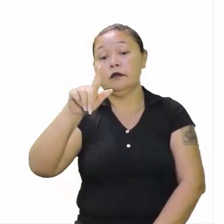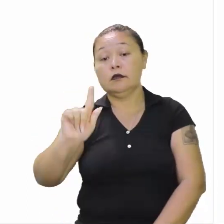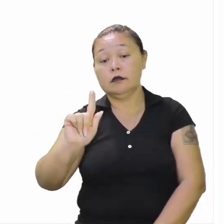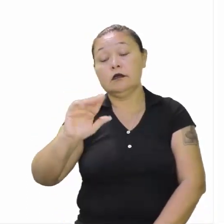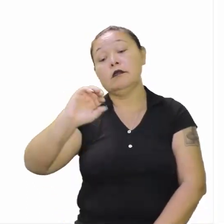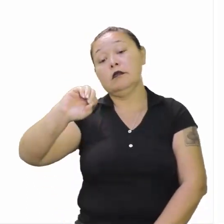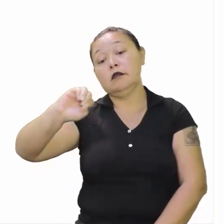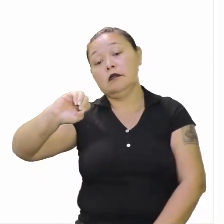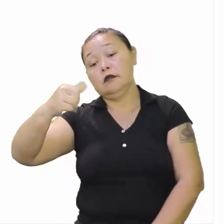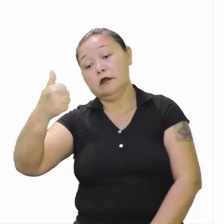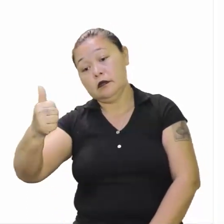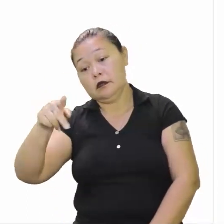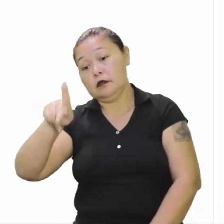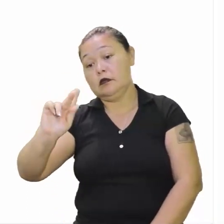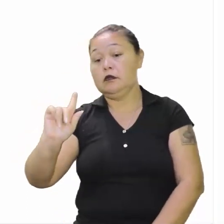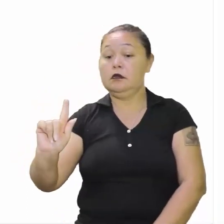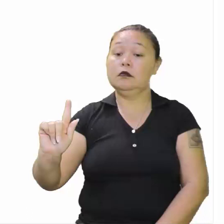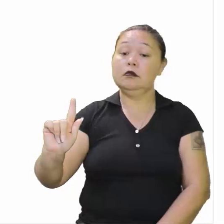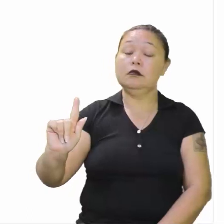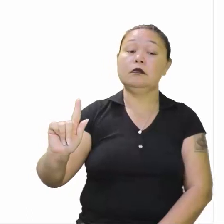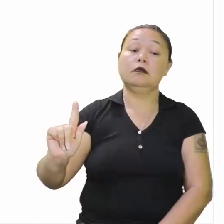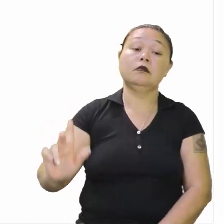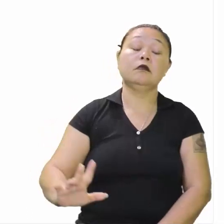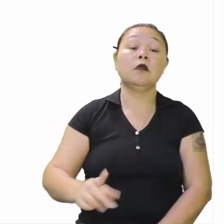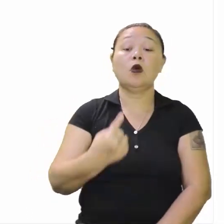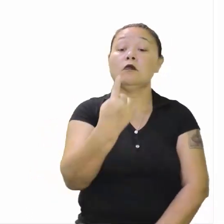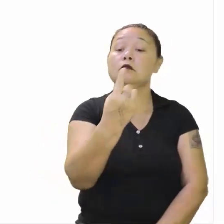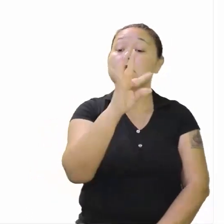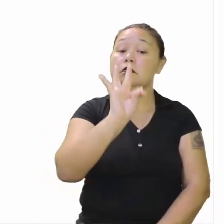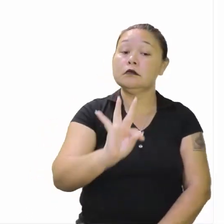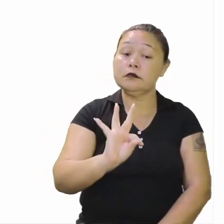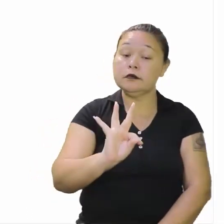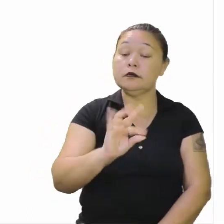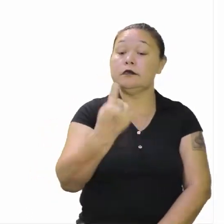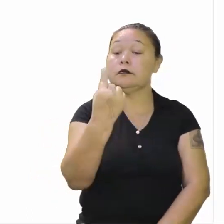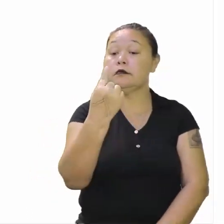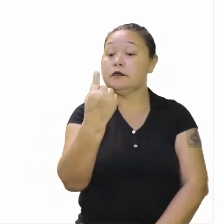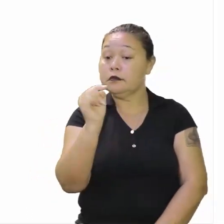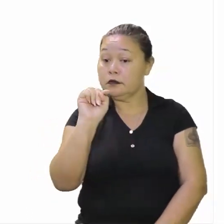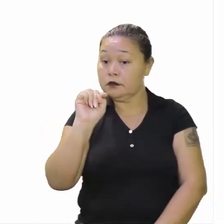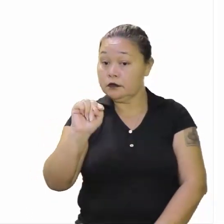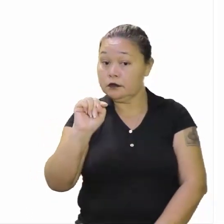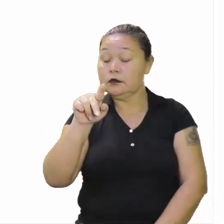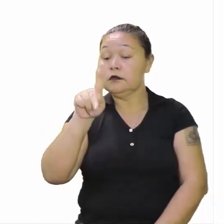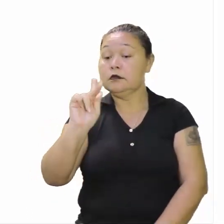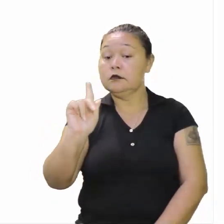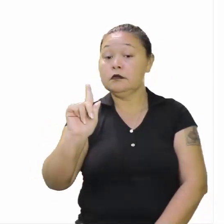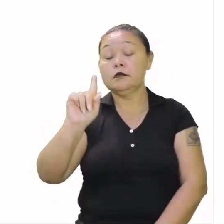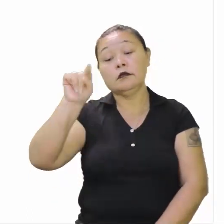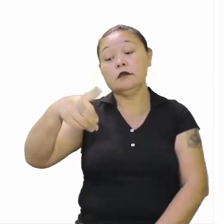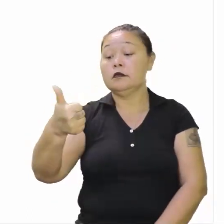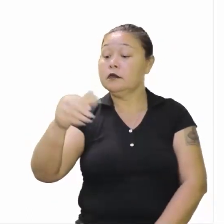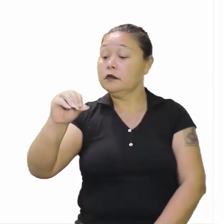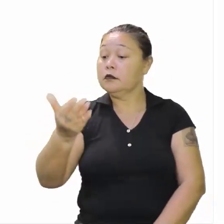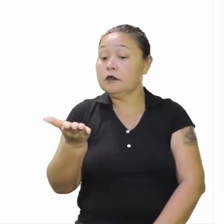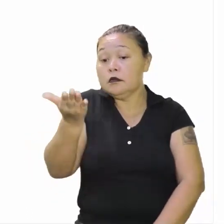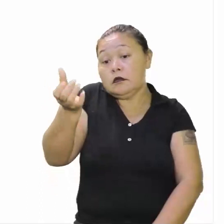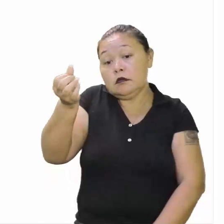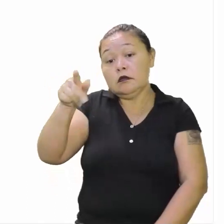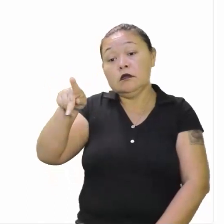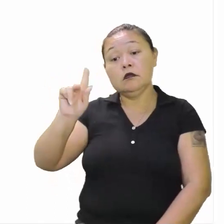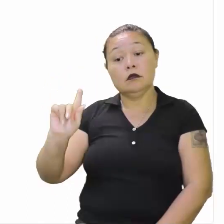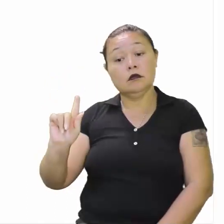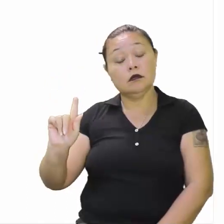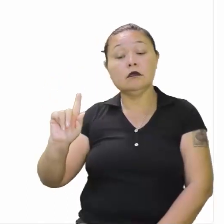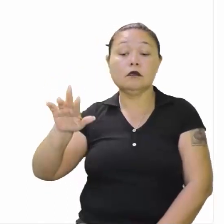0,01 quilograma. E 1 tonelada, que é 1000 quilos, 10 a sexta grama. E assim